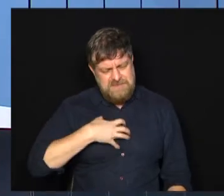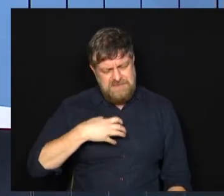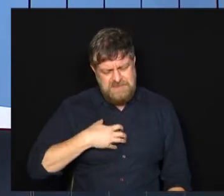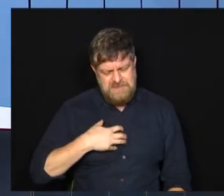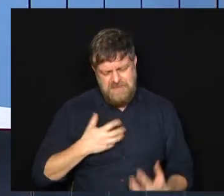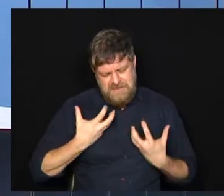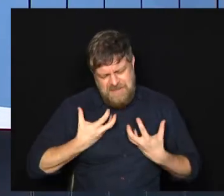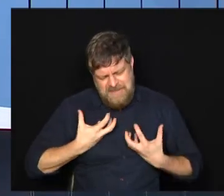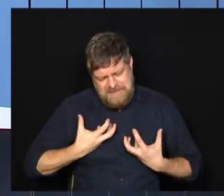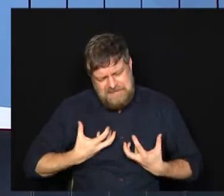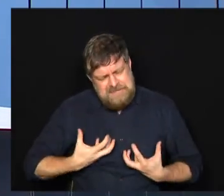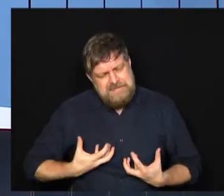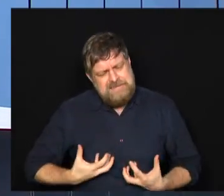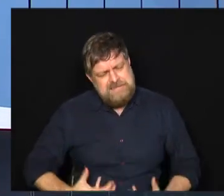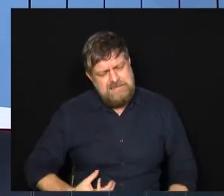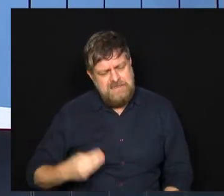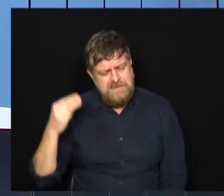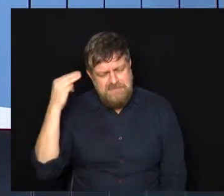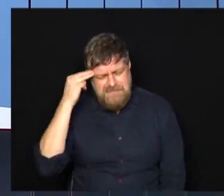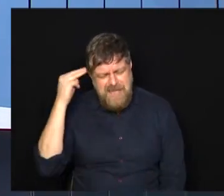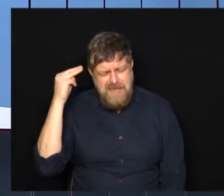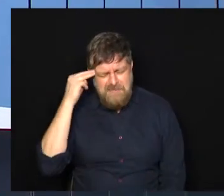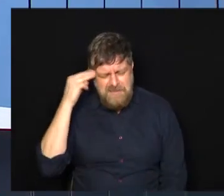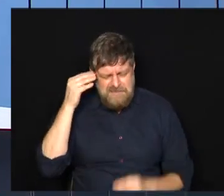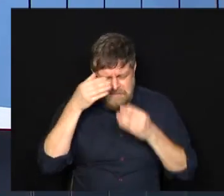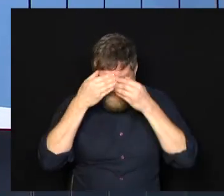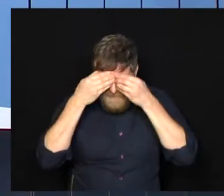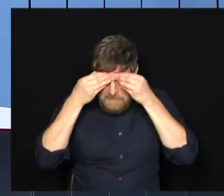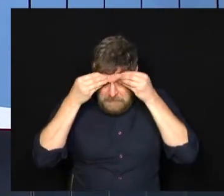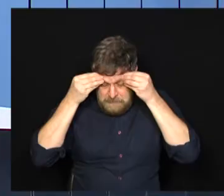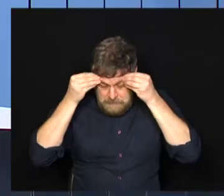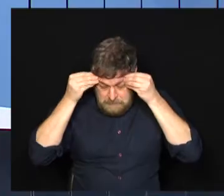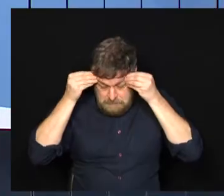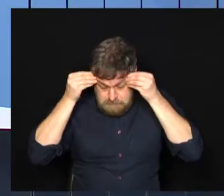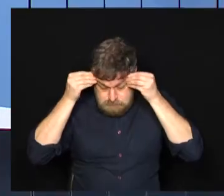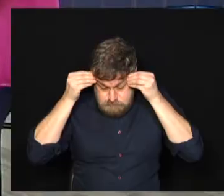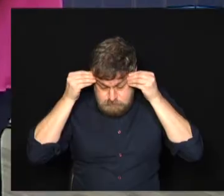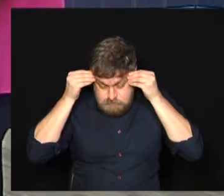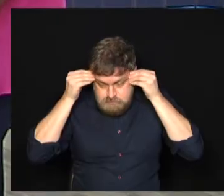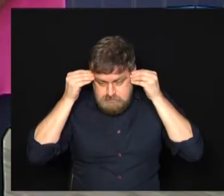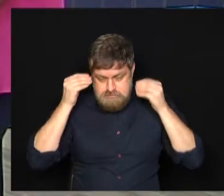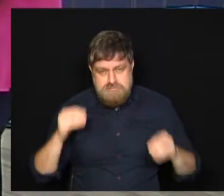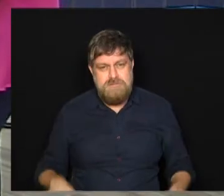estava cansada, né? A cabeça, a gente fala popularmente assim, a cabeça cansada.